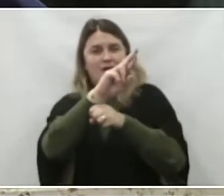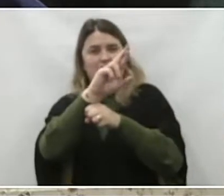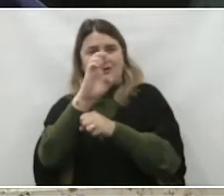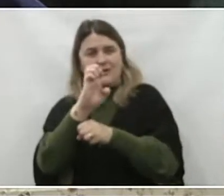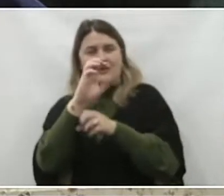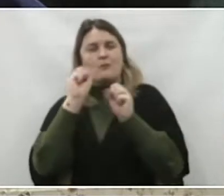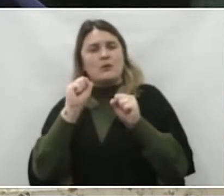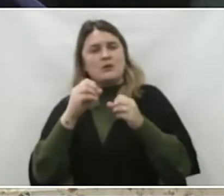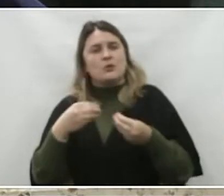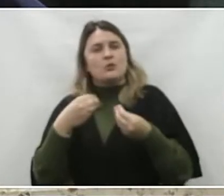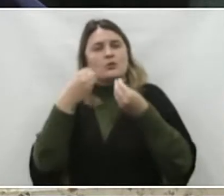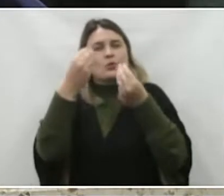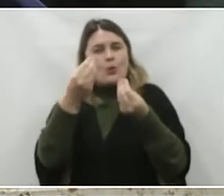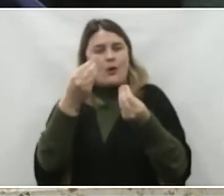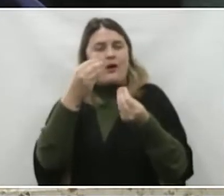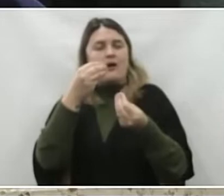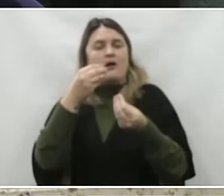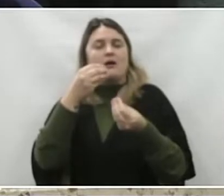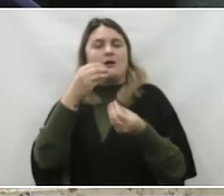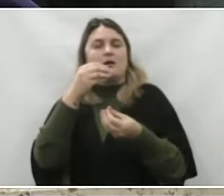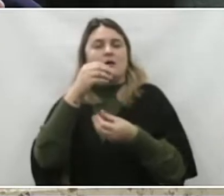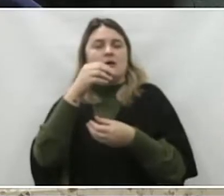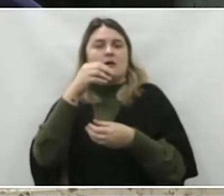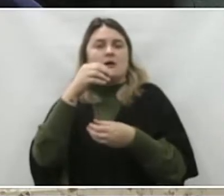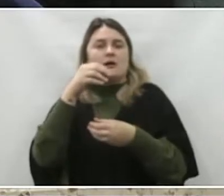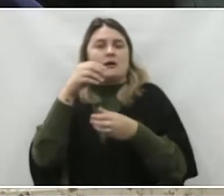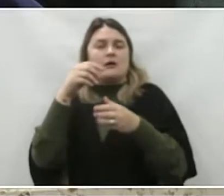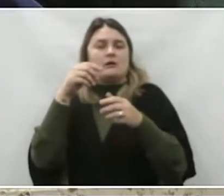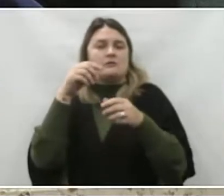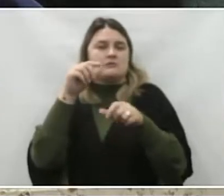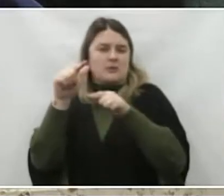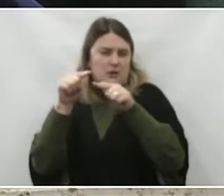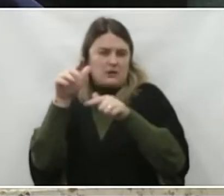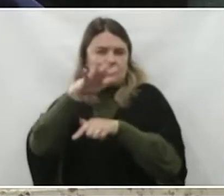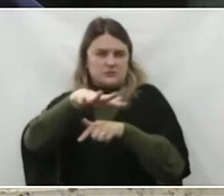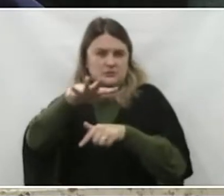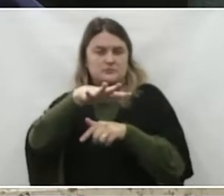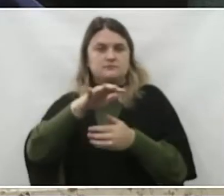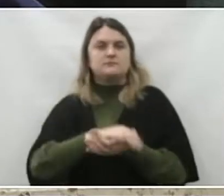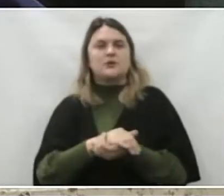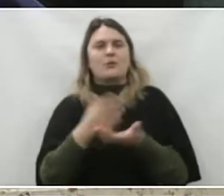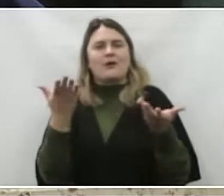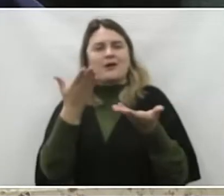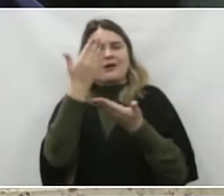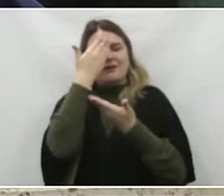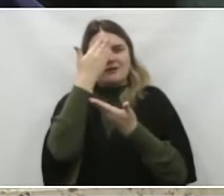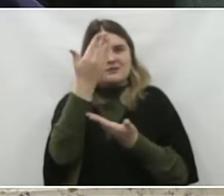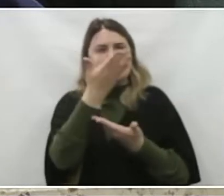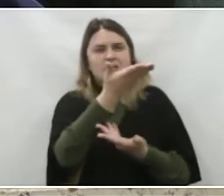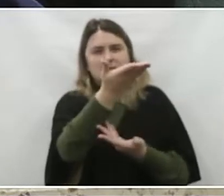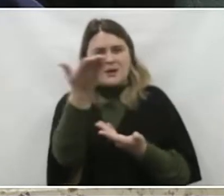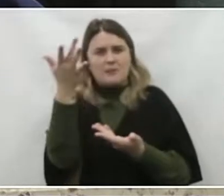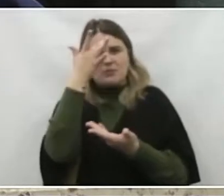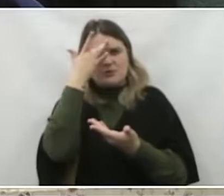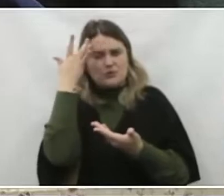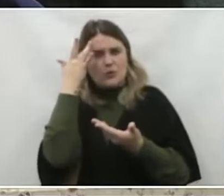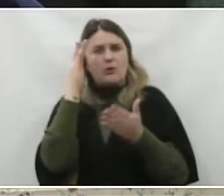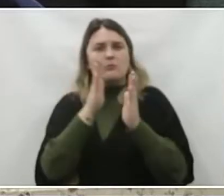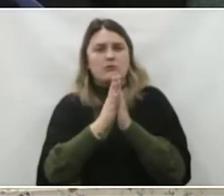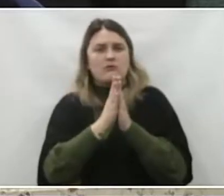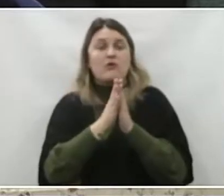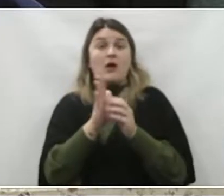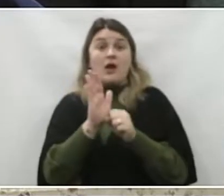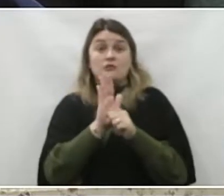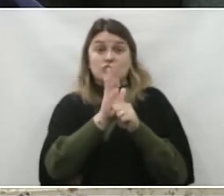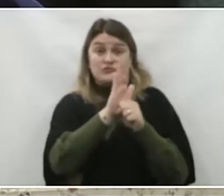né a gente precisa contribuir ajudar é ajuda a quem pode agradece quem precisa temos muitas famílias e não da